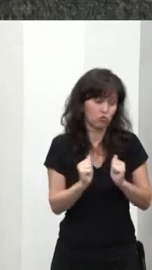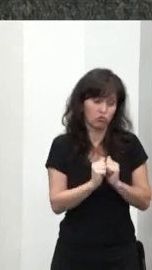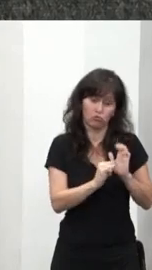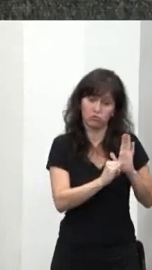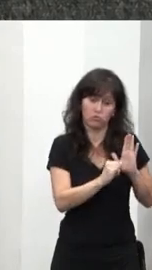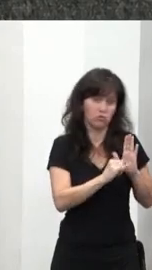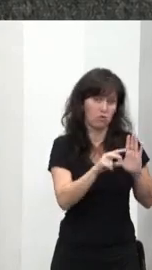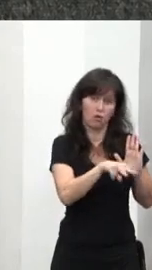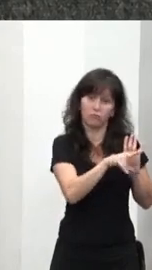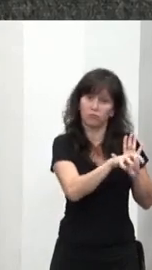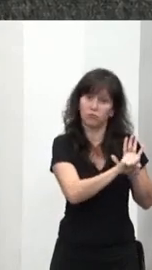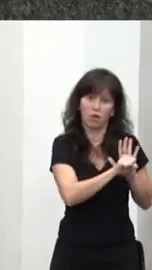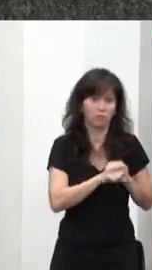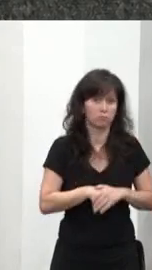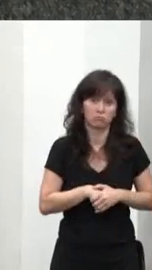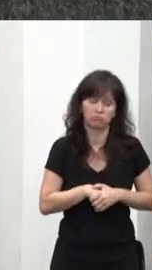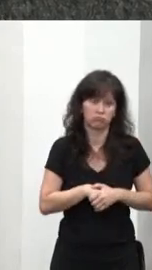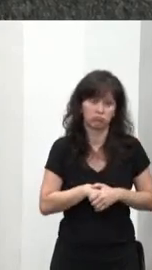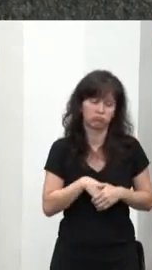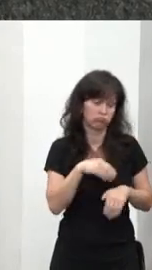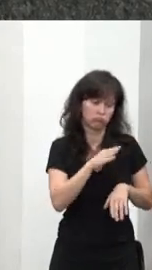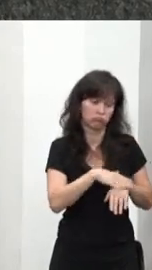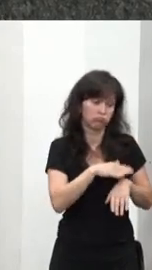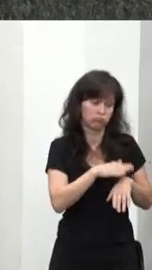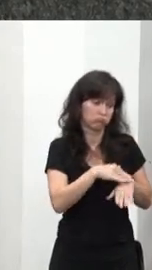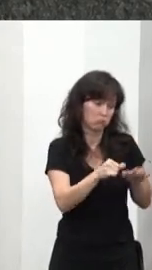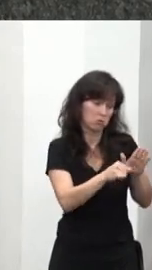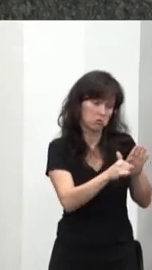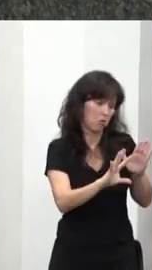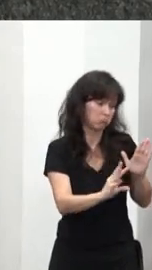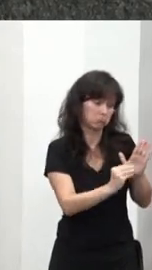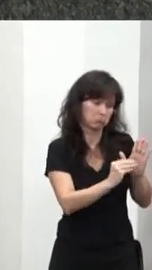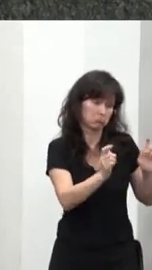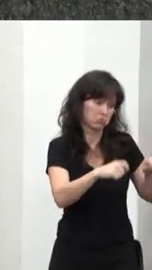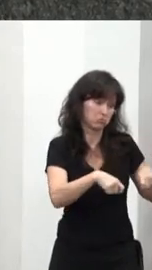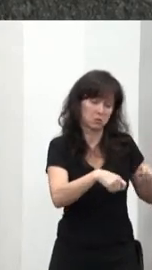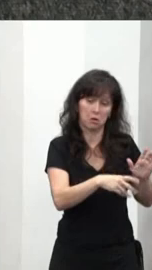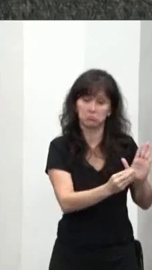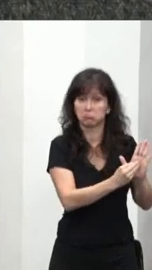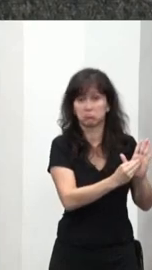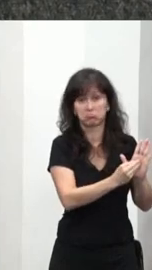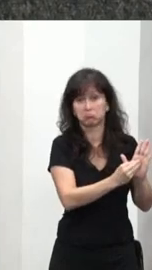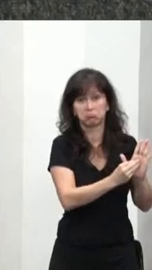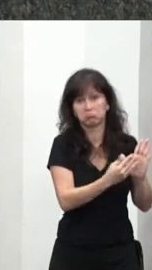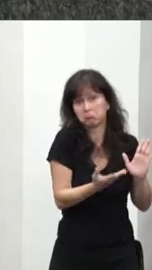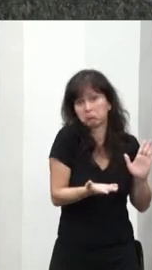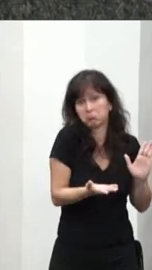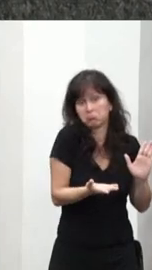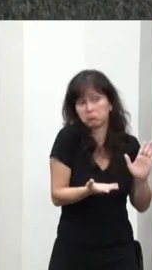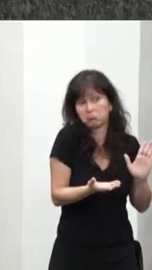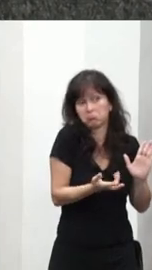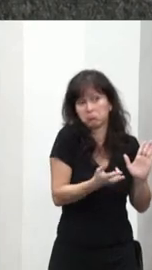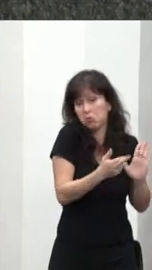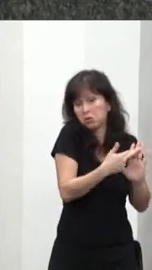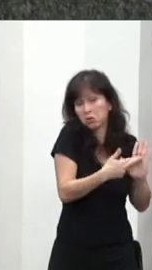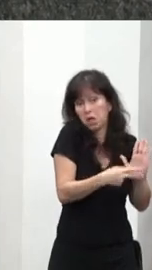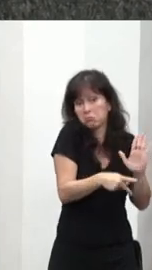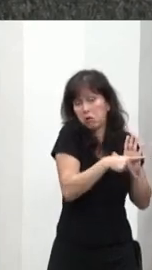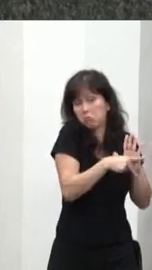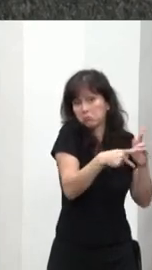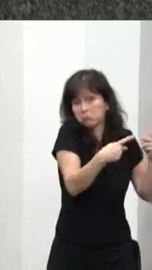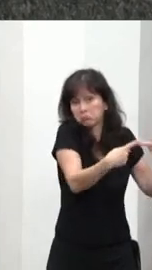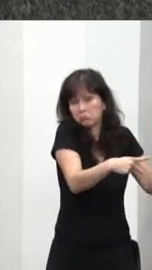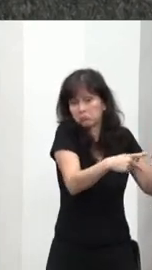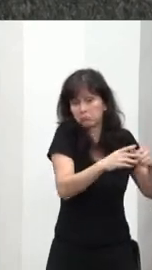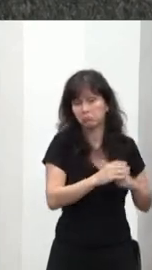Mas é uma opção do edital assim é possível é possível né mas aí vai ter que ver dentro olha